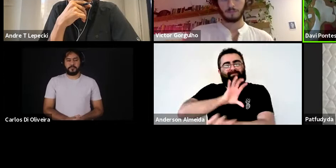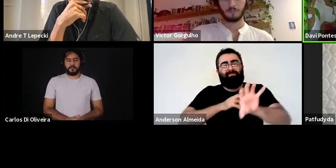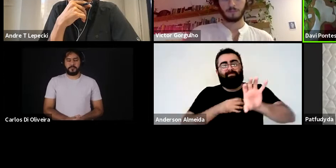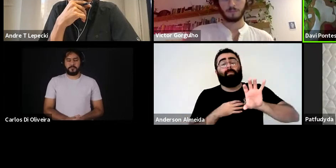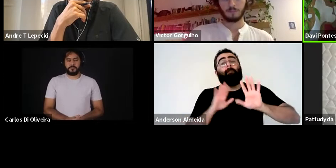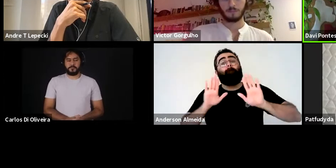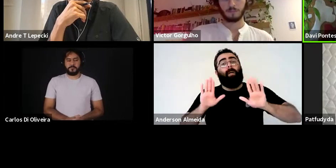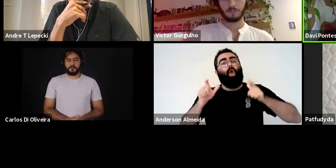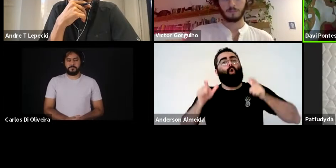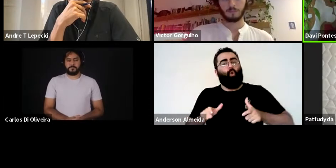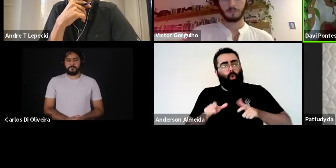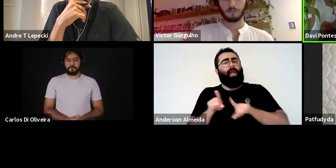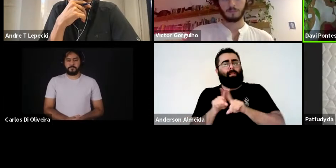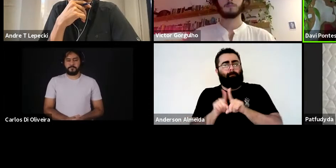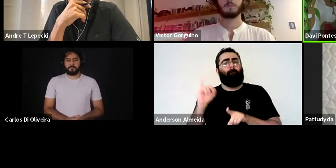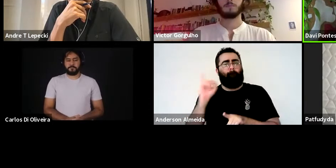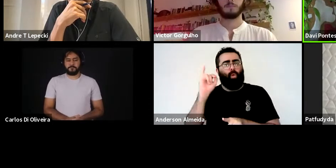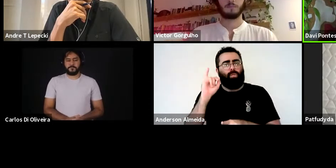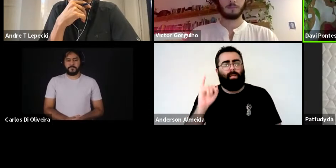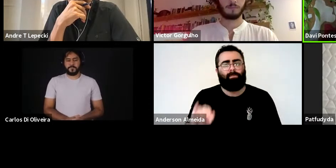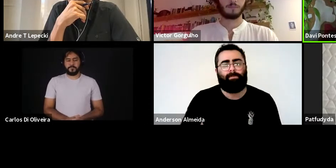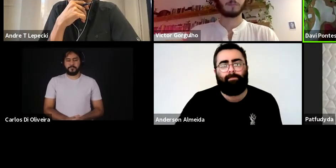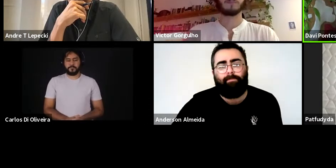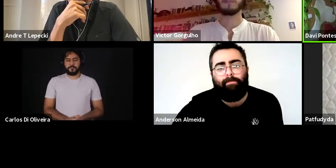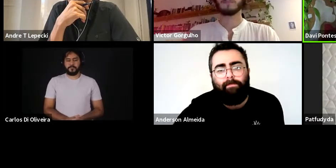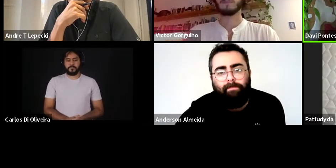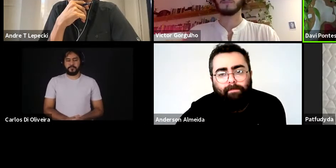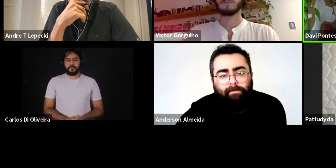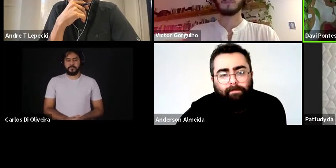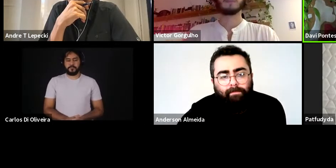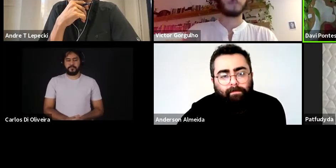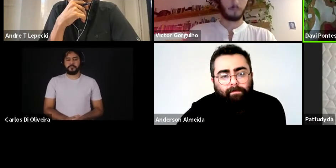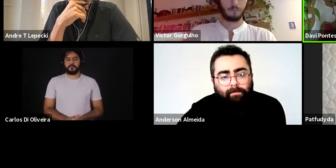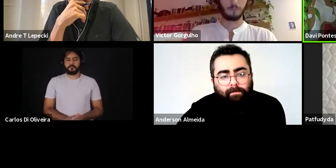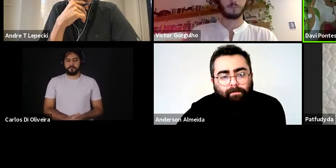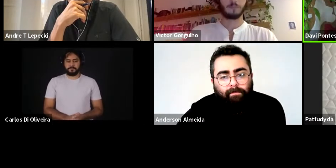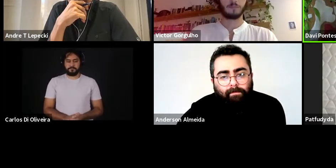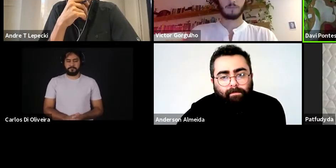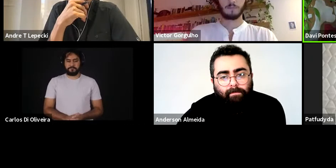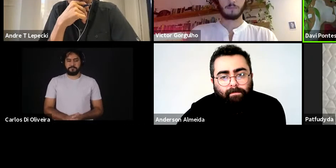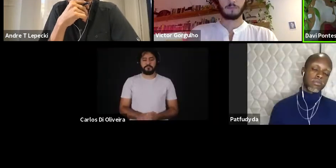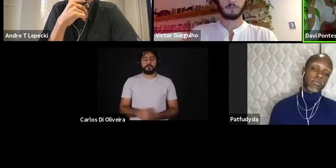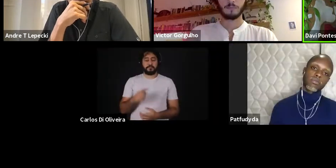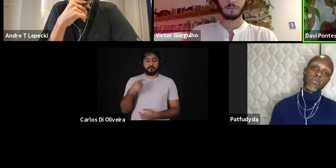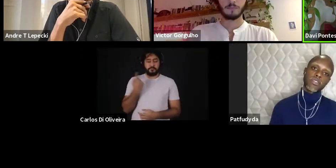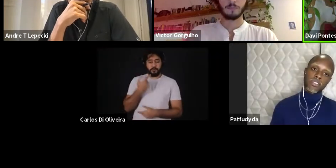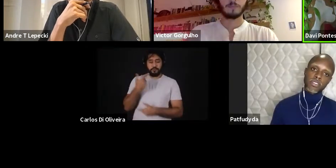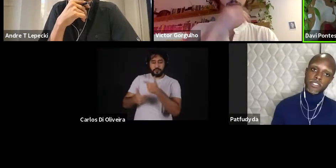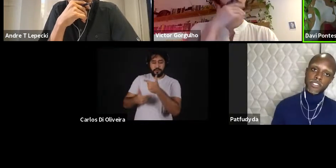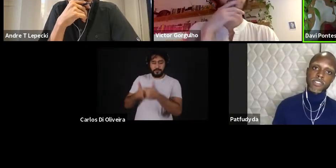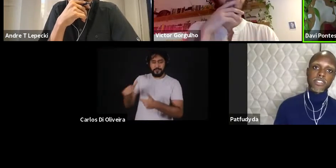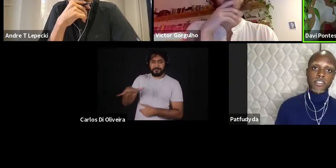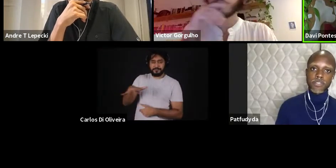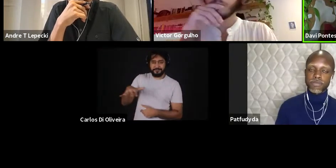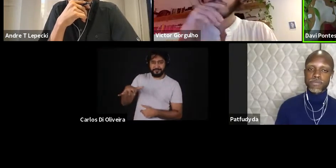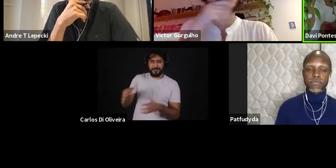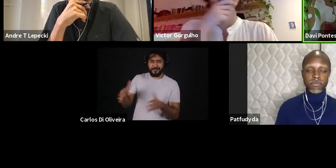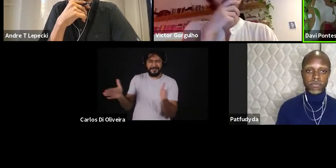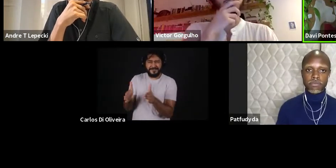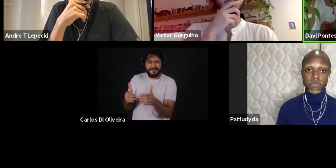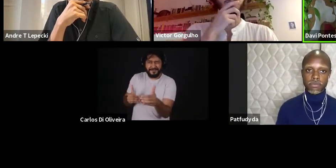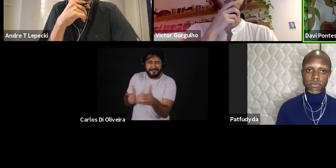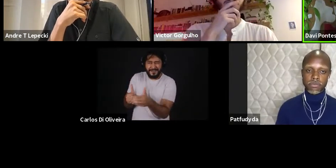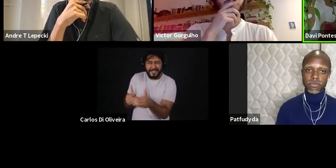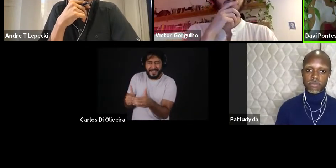lembro que a gente fez trabalho em Santa Teresa, que era um espaço muito pequeno, era muito pequeno mesmo. E eu lembro que eu sentia meu